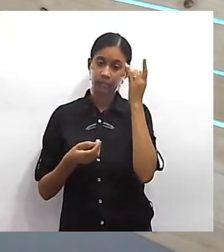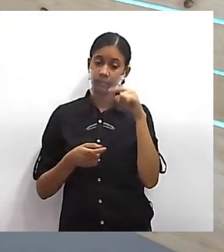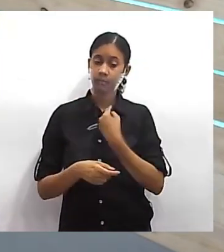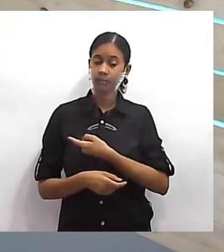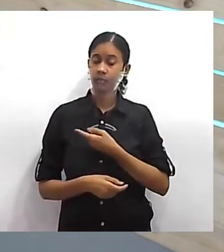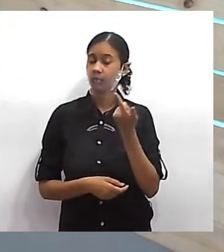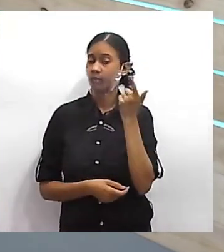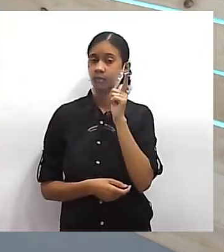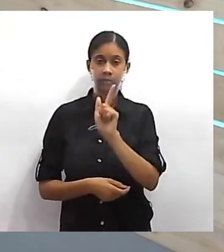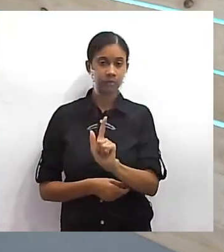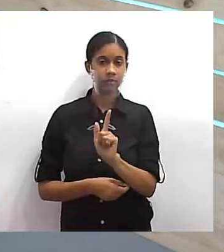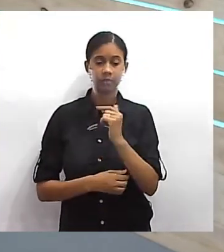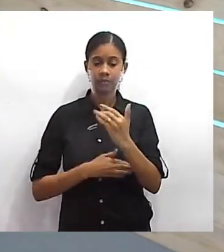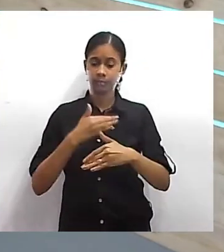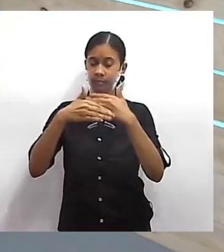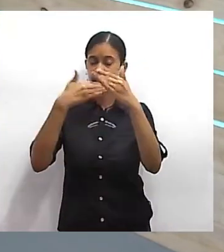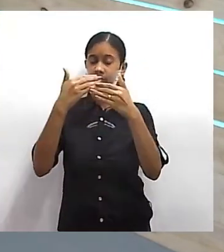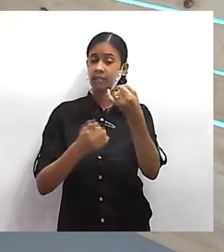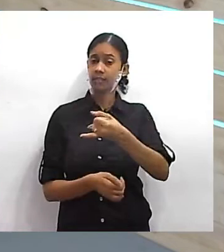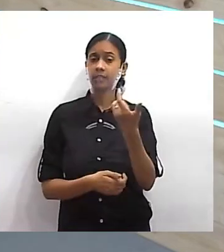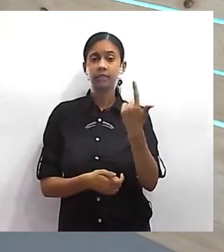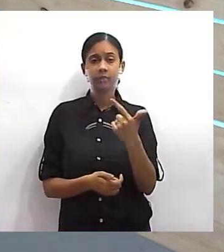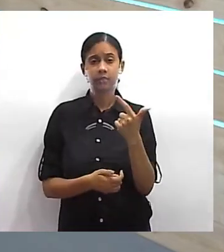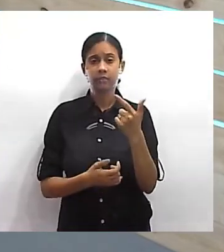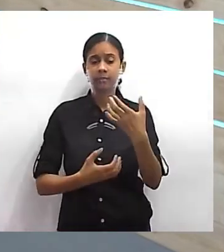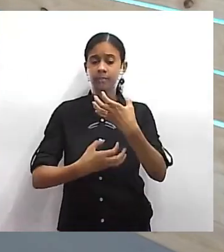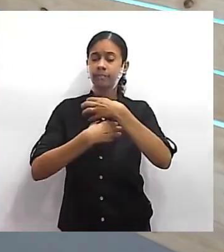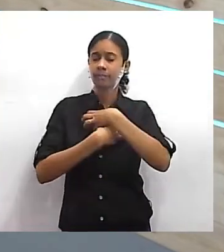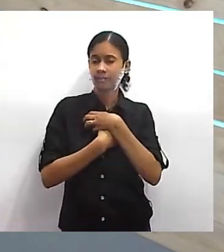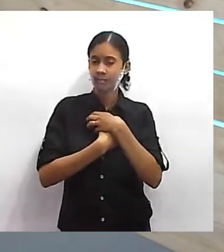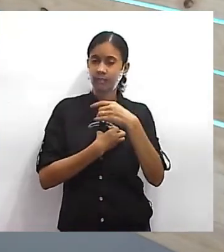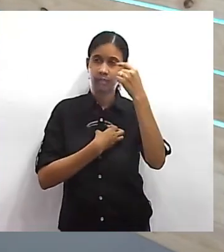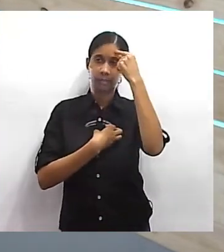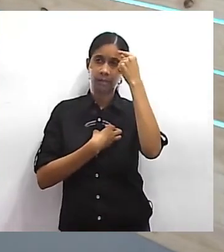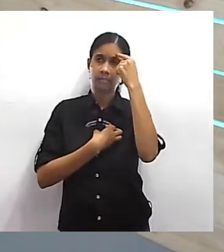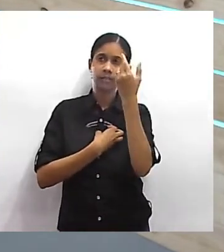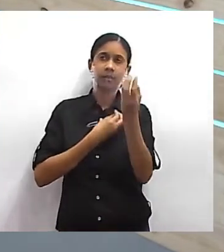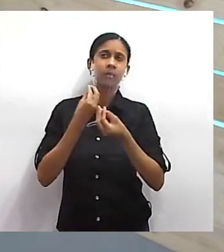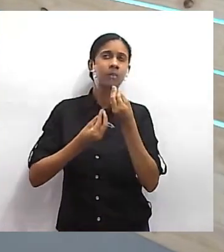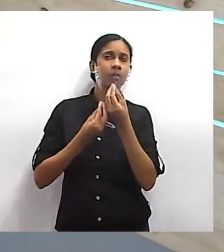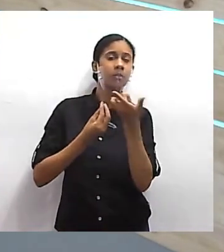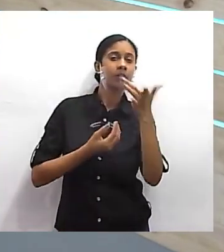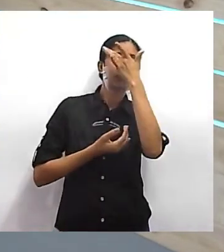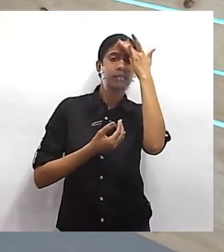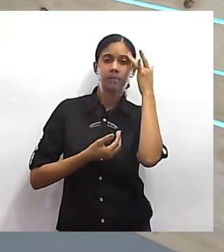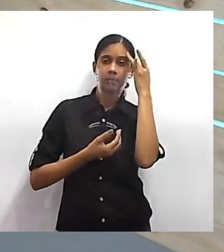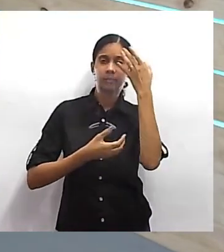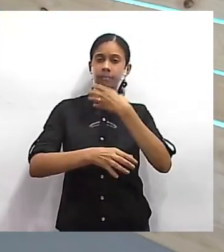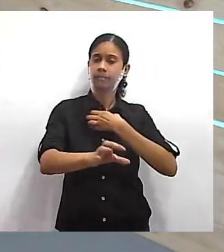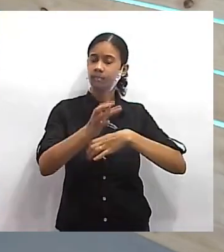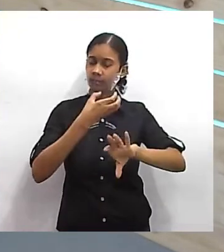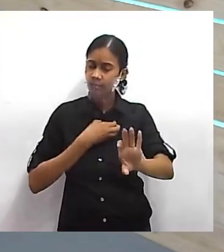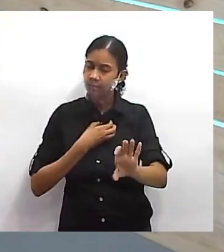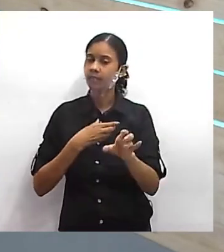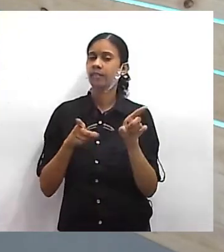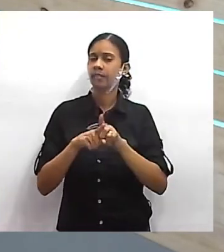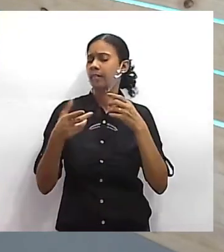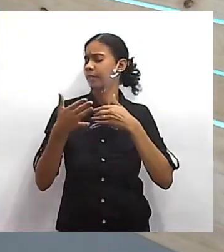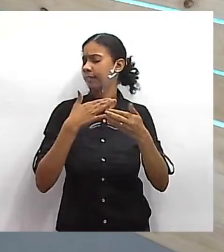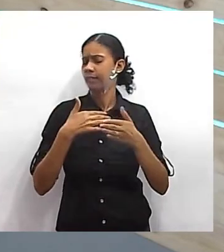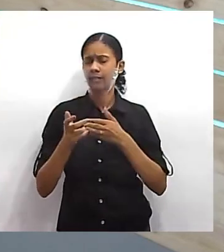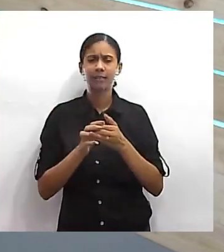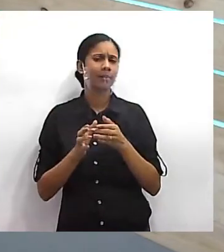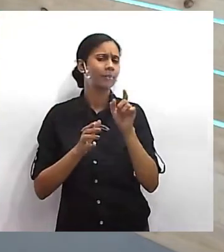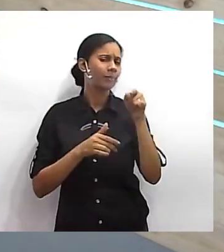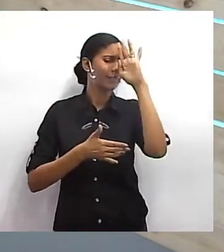conseguiremos avançar se nós não tivermos essa sensibilidade de pensar no outro, de pensar no nosso semelhante, independente do seu